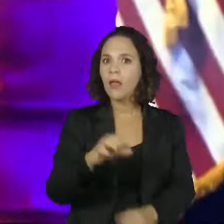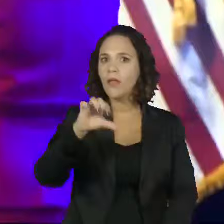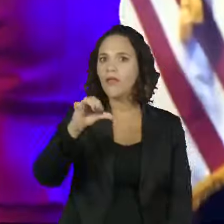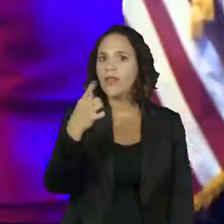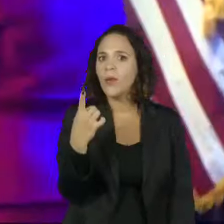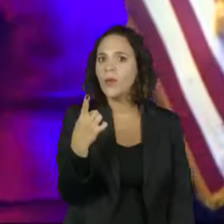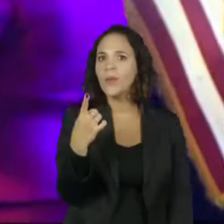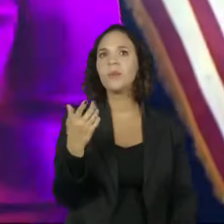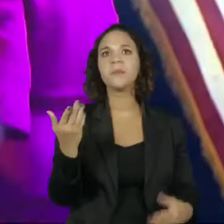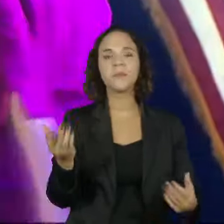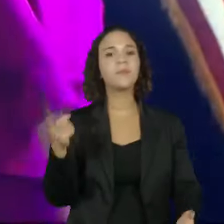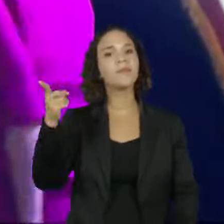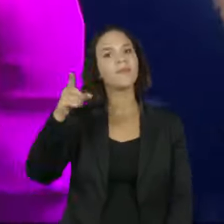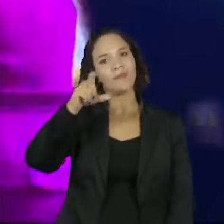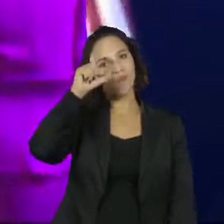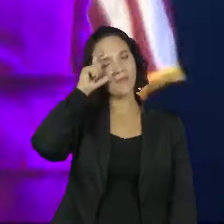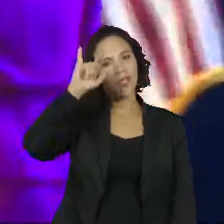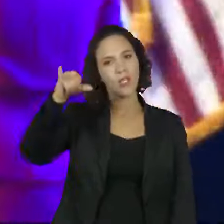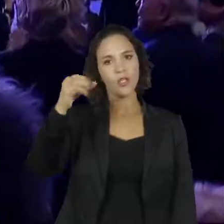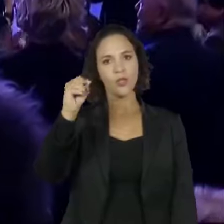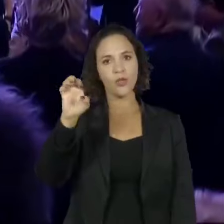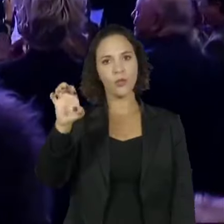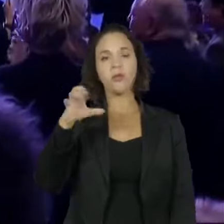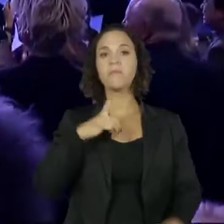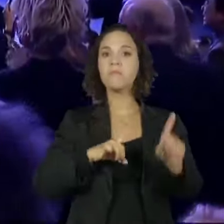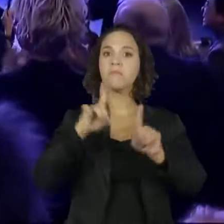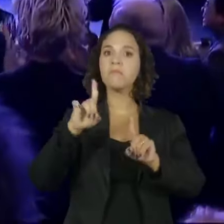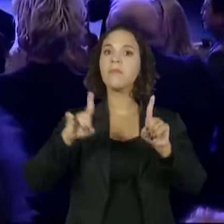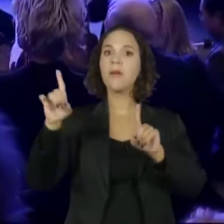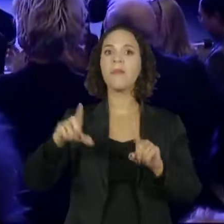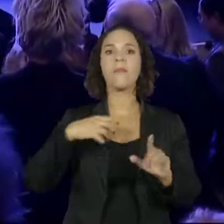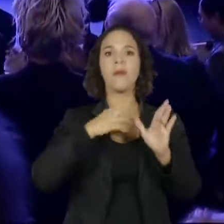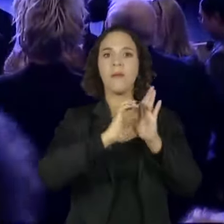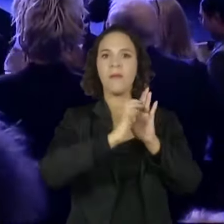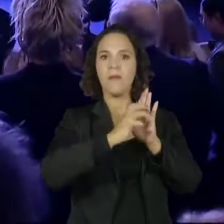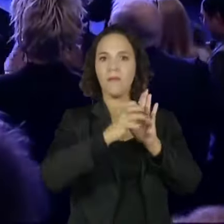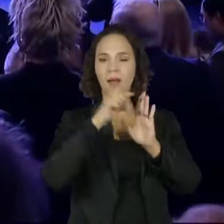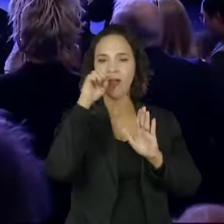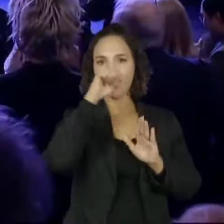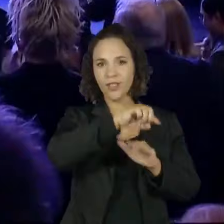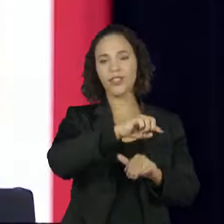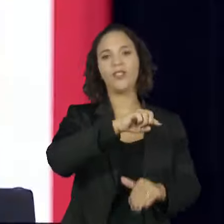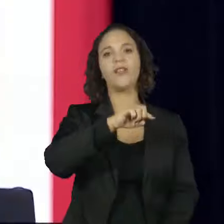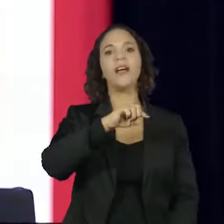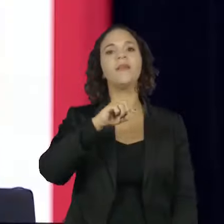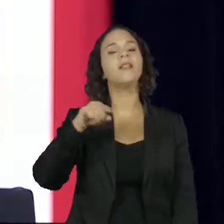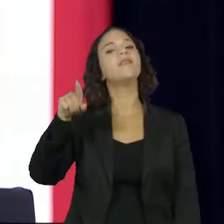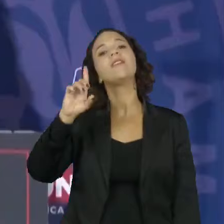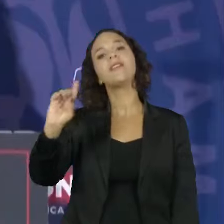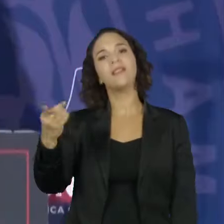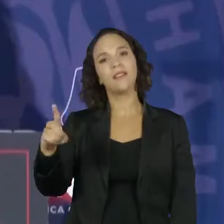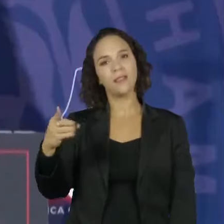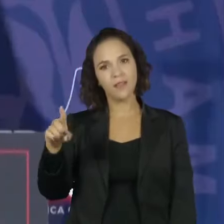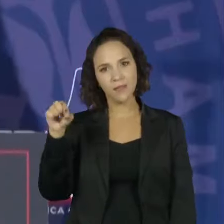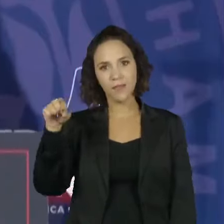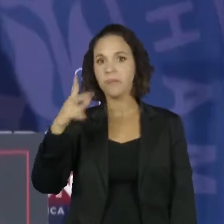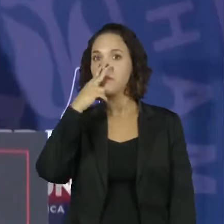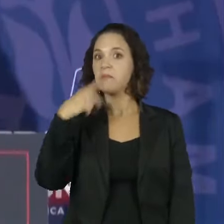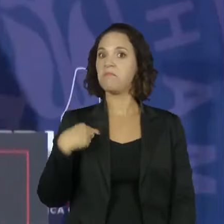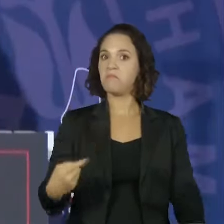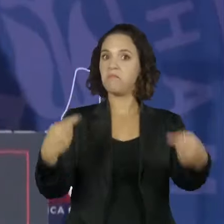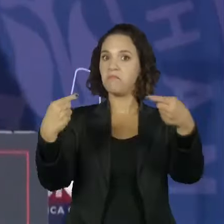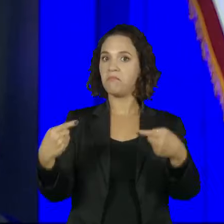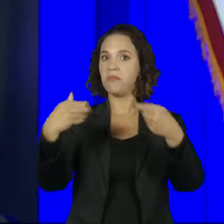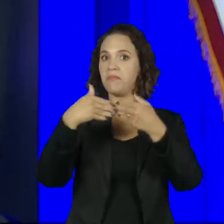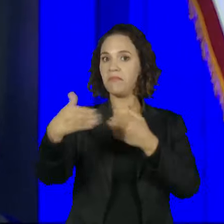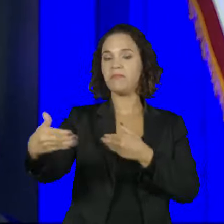folgada do presidente Joe biden na segunda primária Democrata acende a possibilidade uma revanche entre ele e trump no pleito